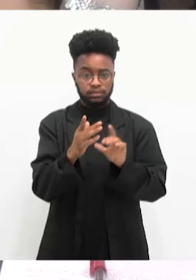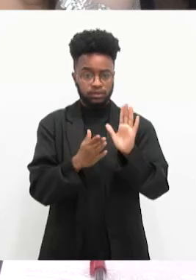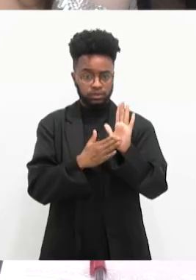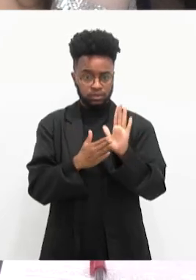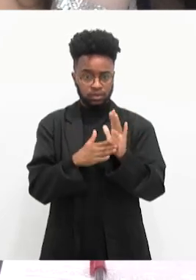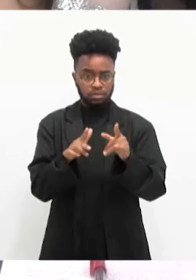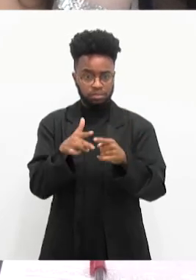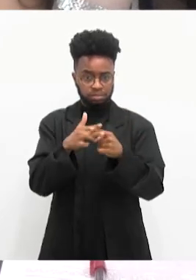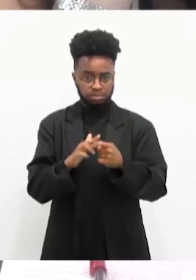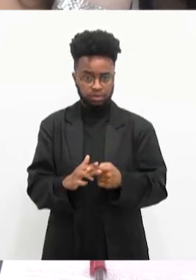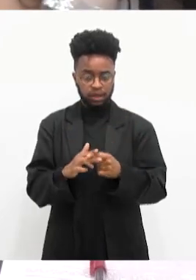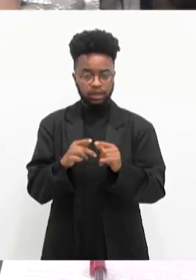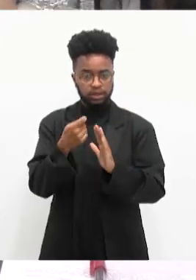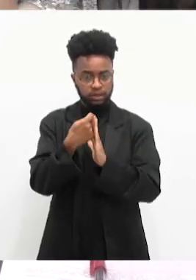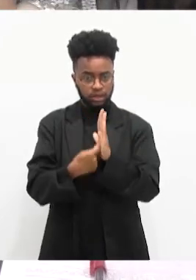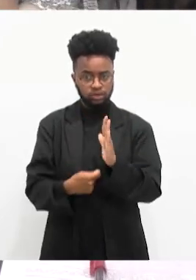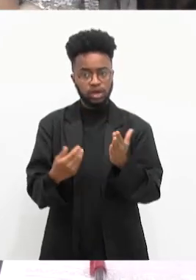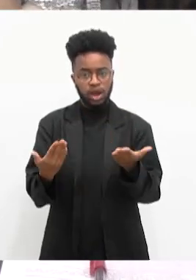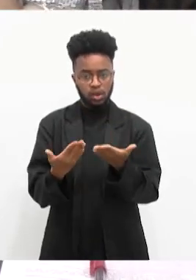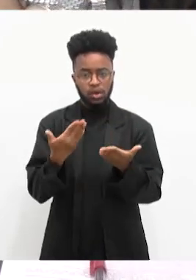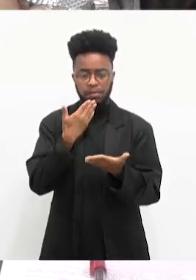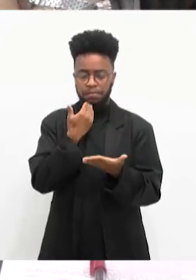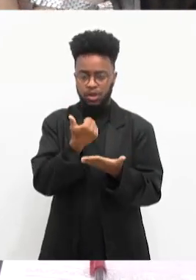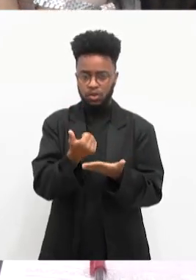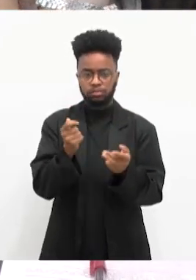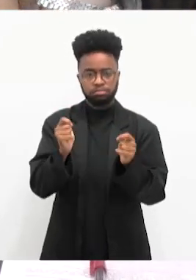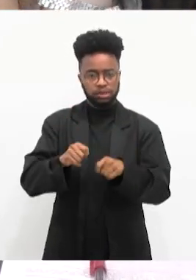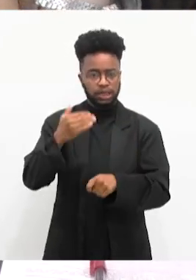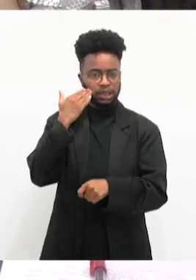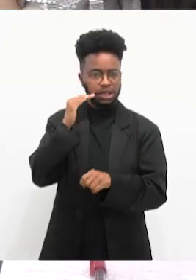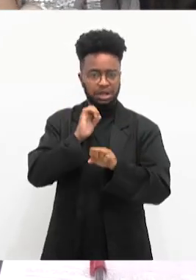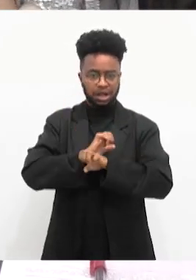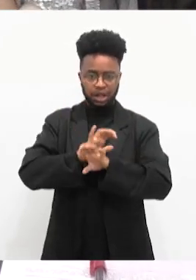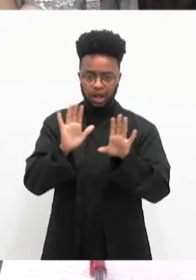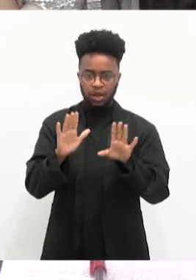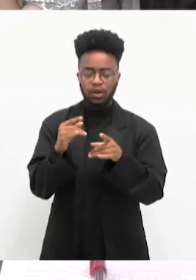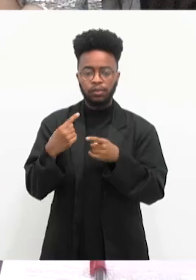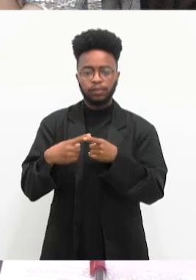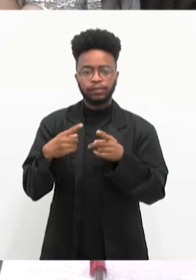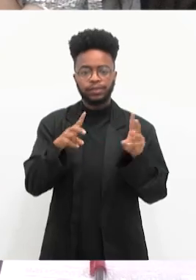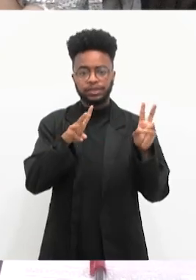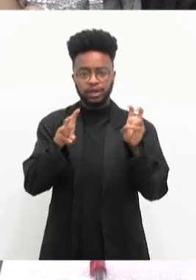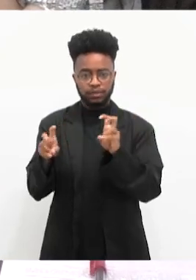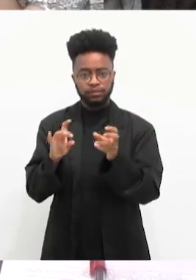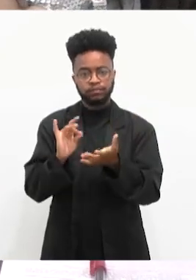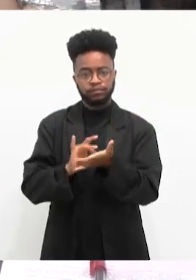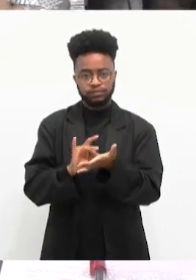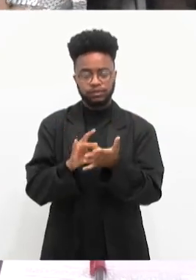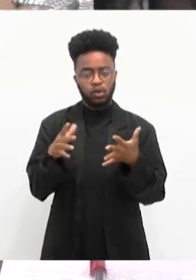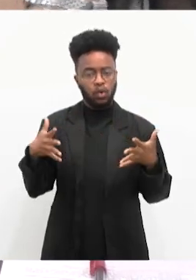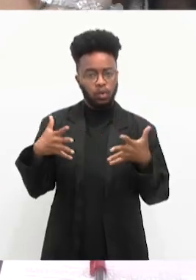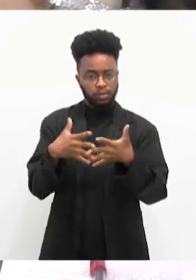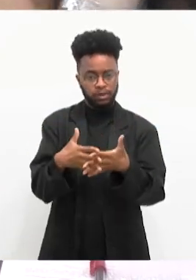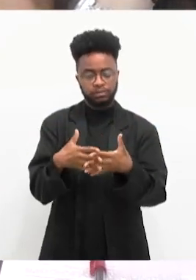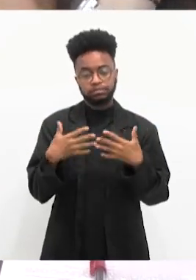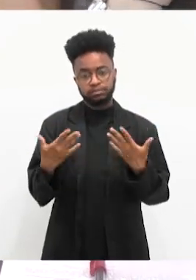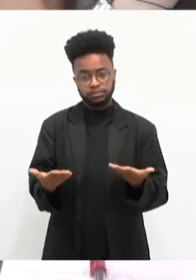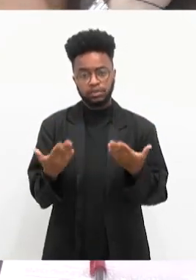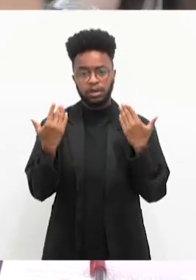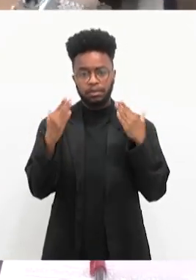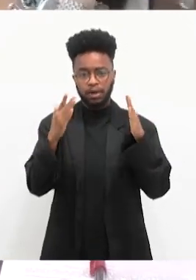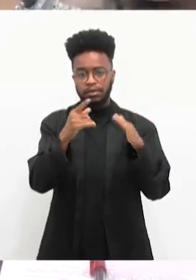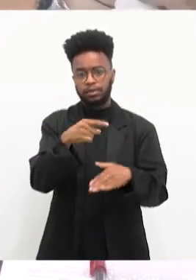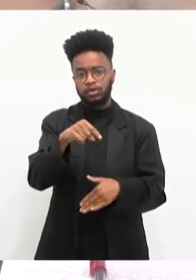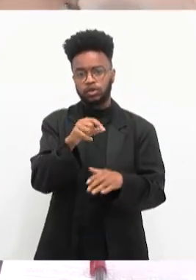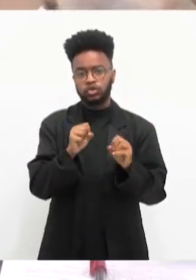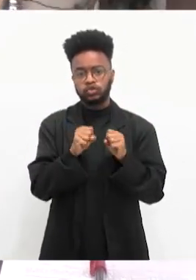do texto, o texto está de uma melhor compreensão agora, pois essa matéria é, de fato, extremamente complexa. Então, queria parabenizar o